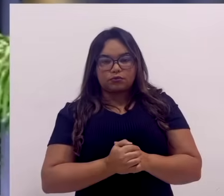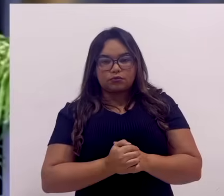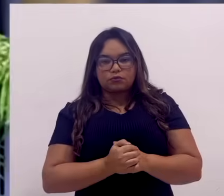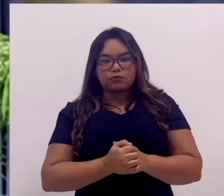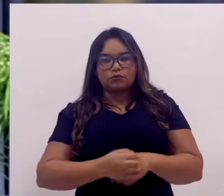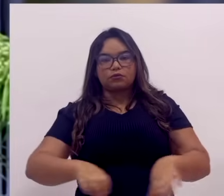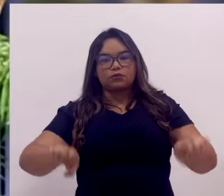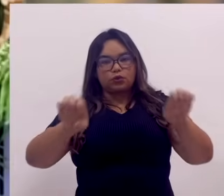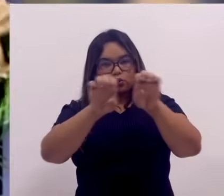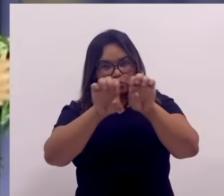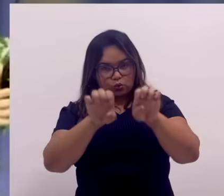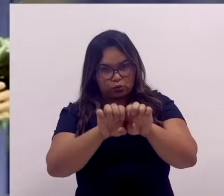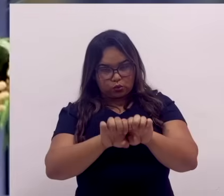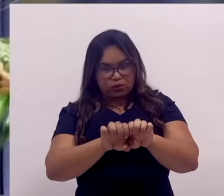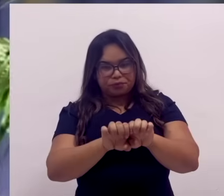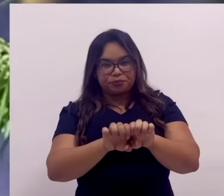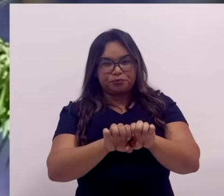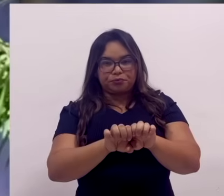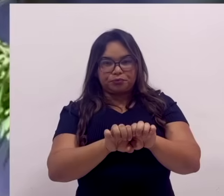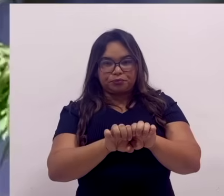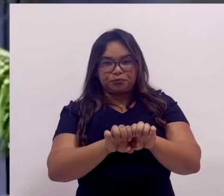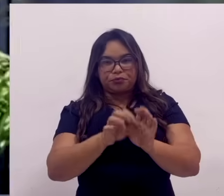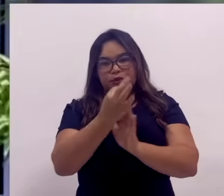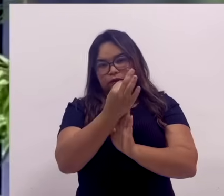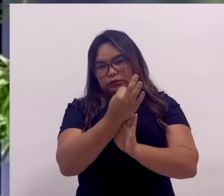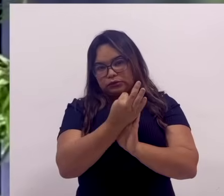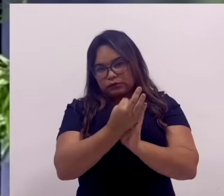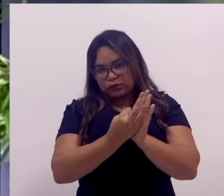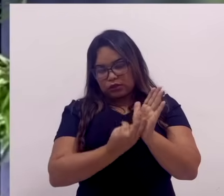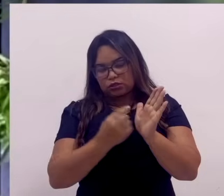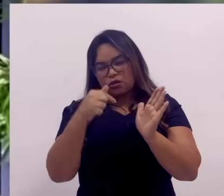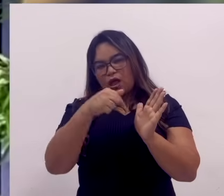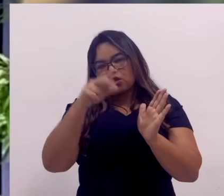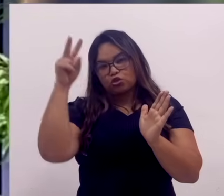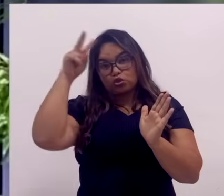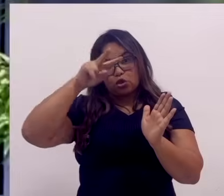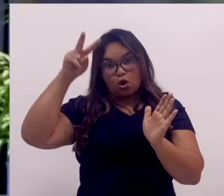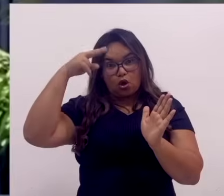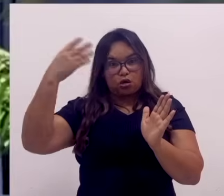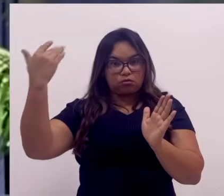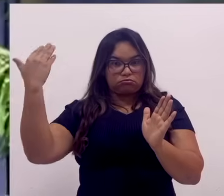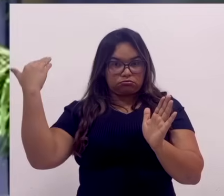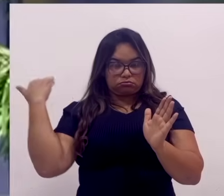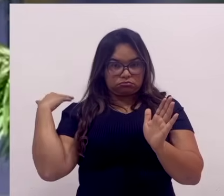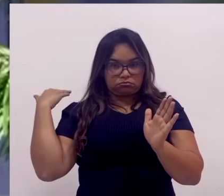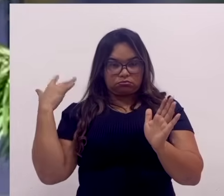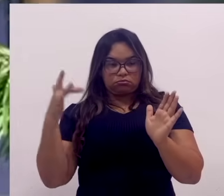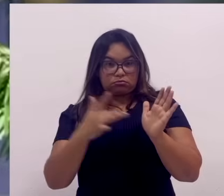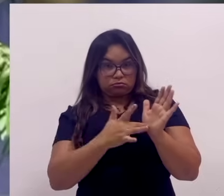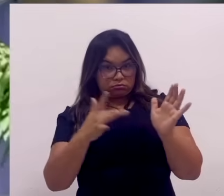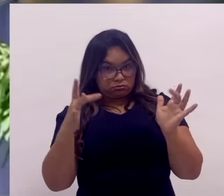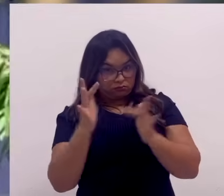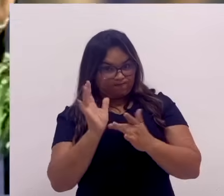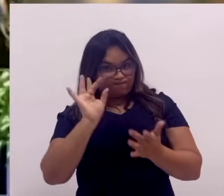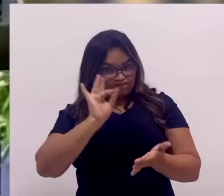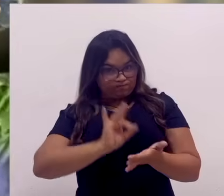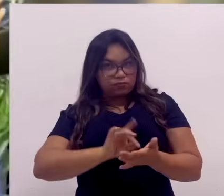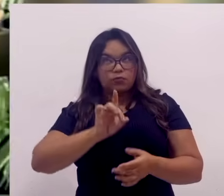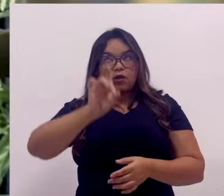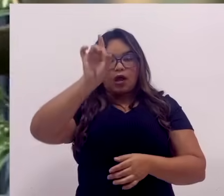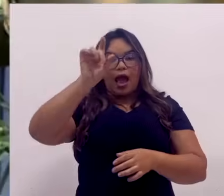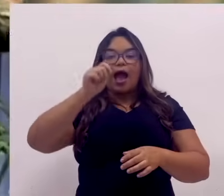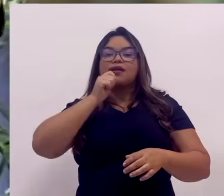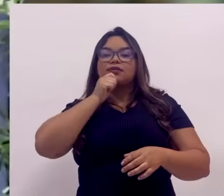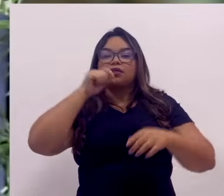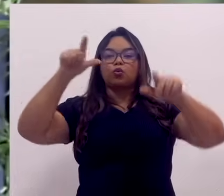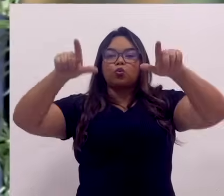Na estrutura do quiasma, esse texto se encontra no braço da parte histórica. Cristo está ministrando no lugar santo e não